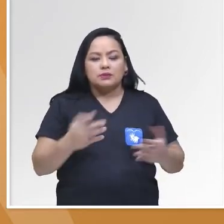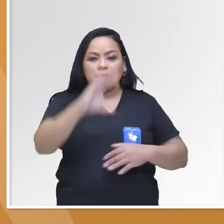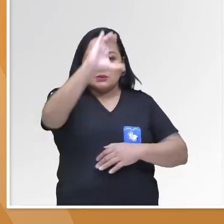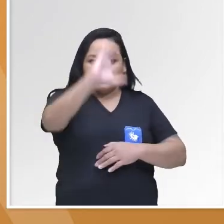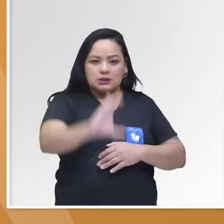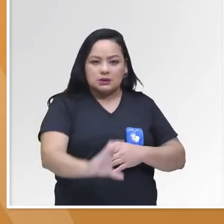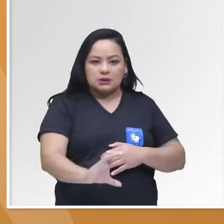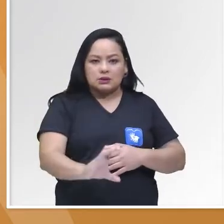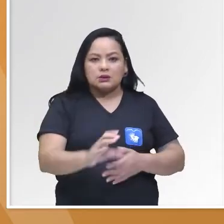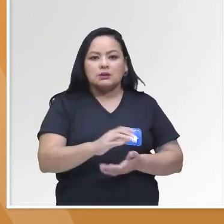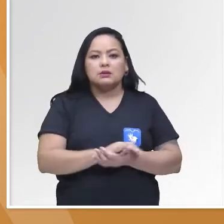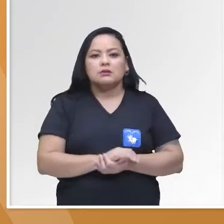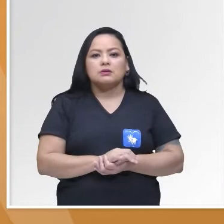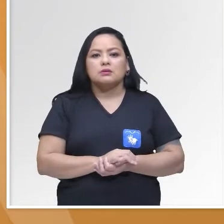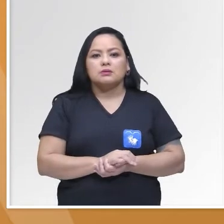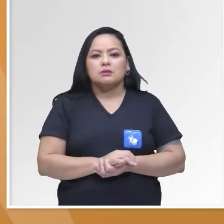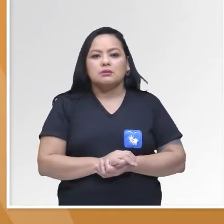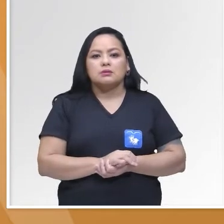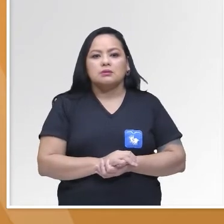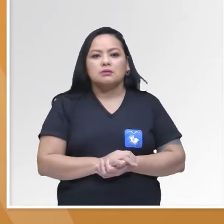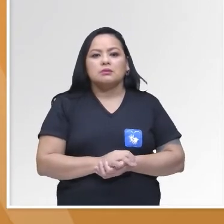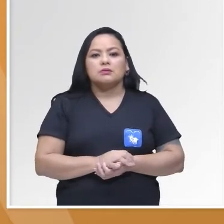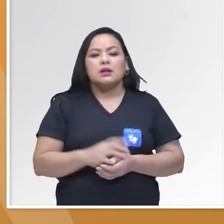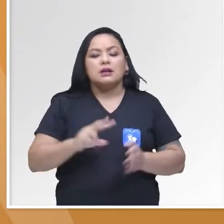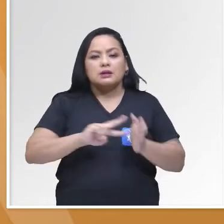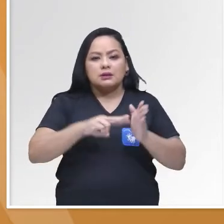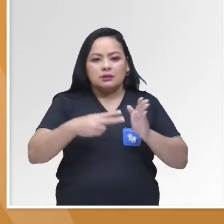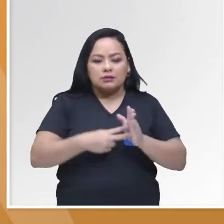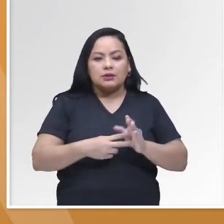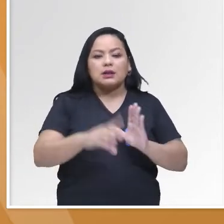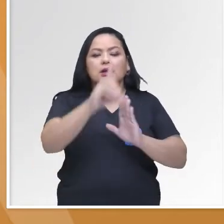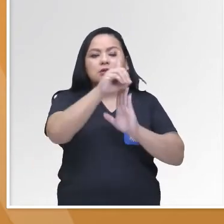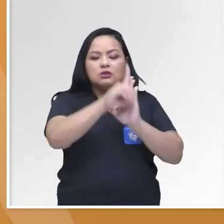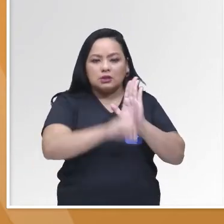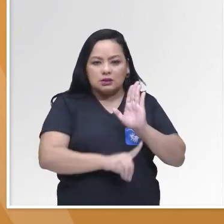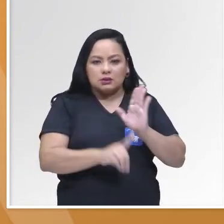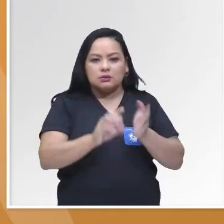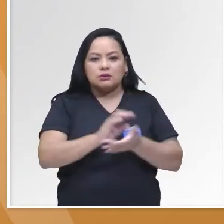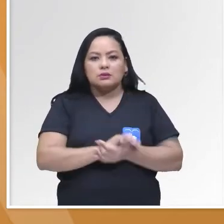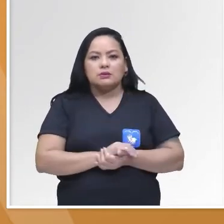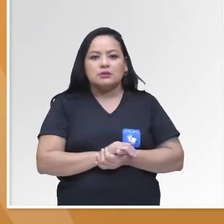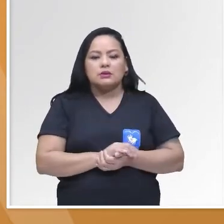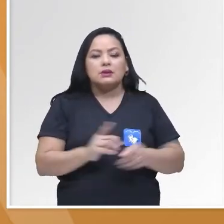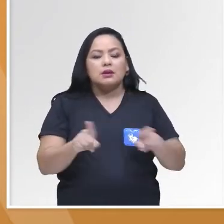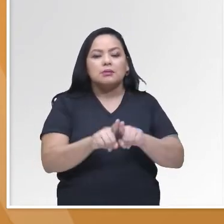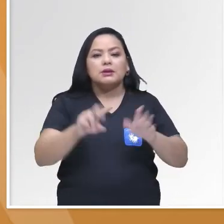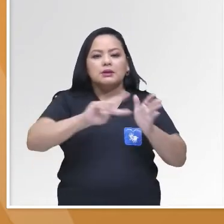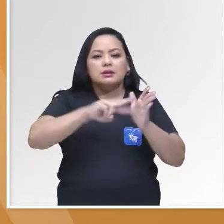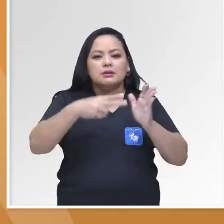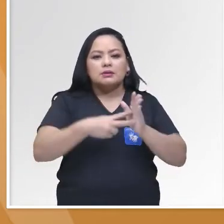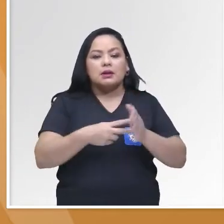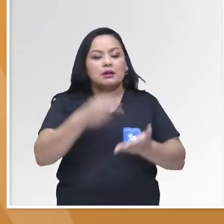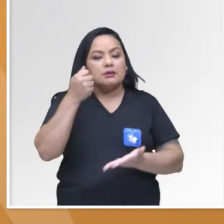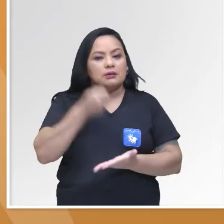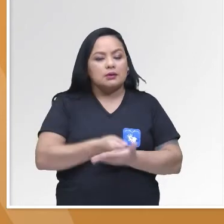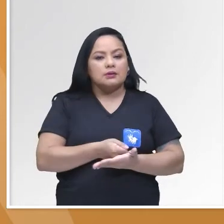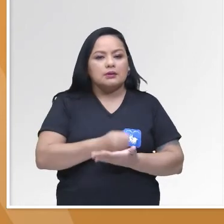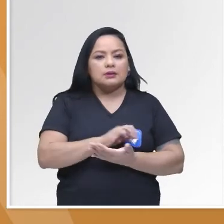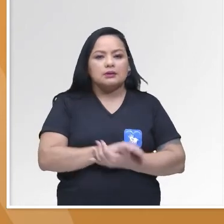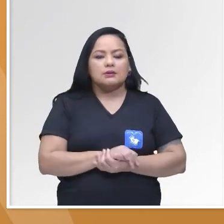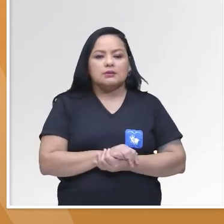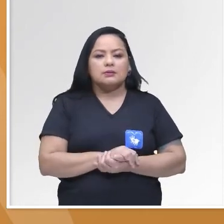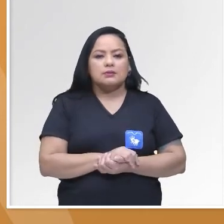cidadania, repito e reforço, significa direitos e significa também deveres.